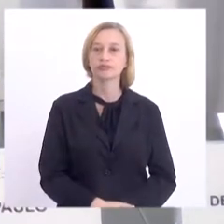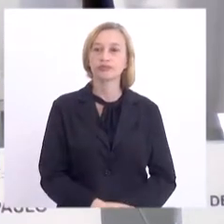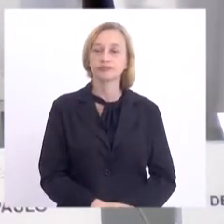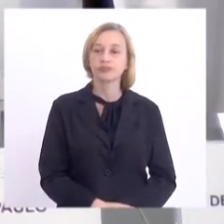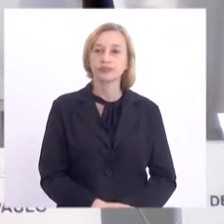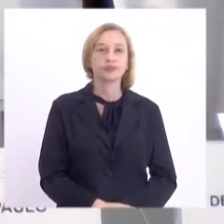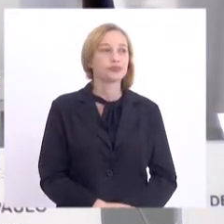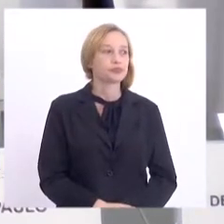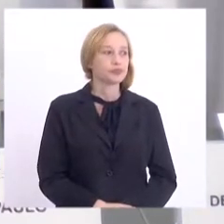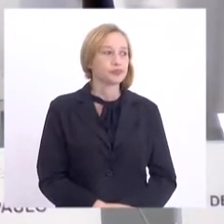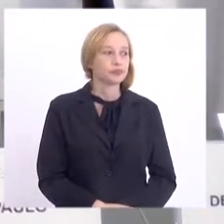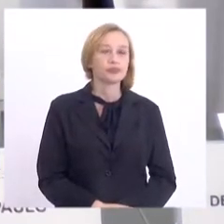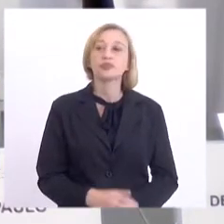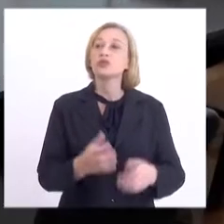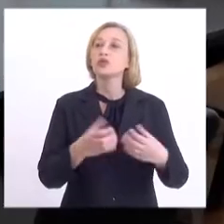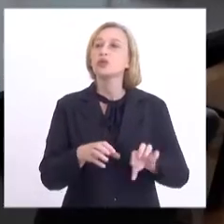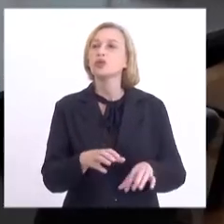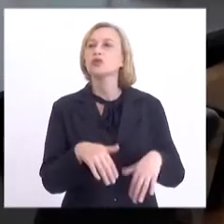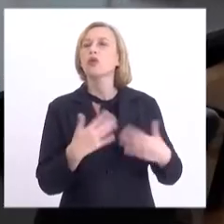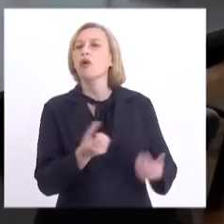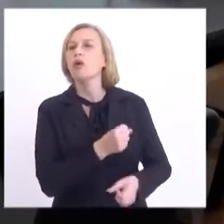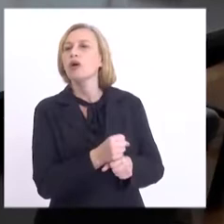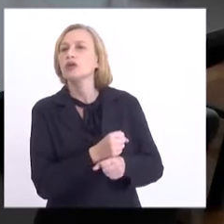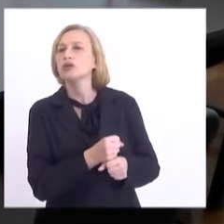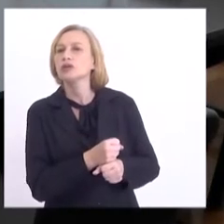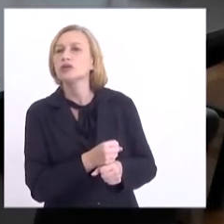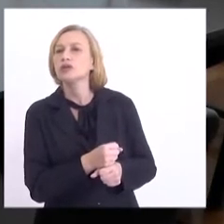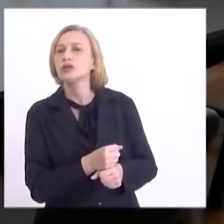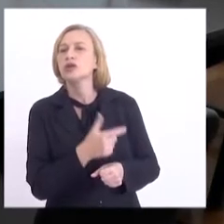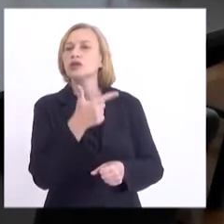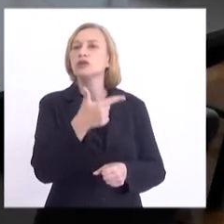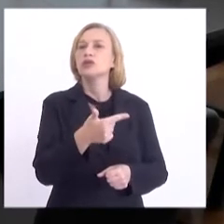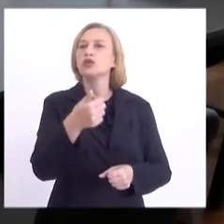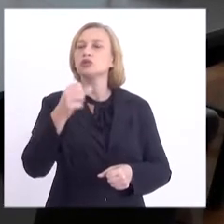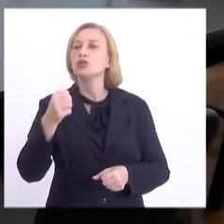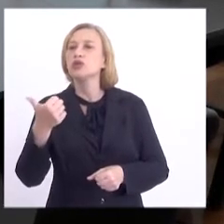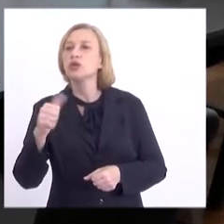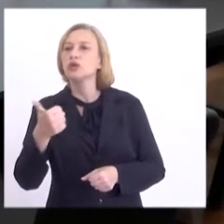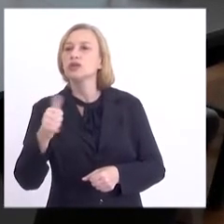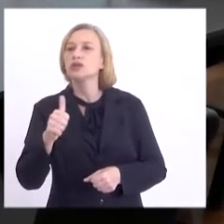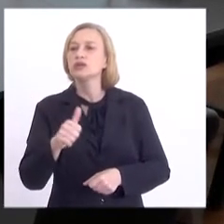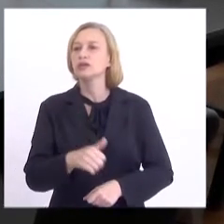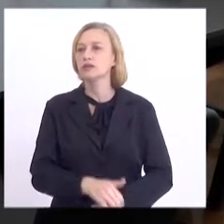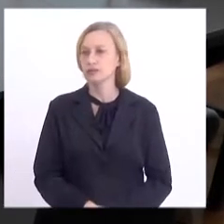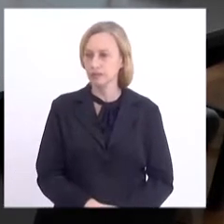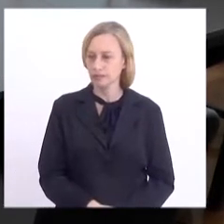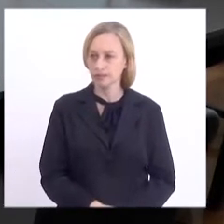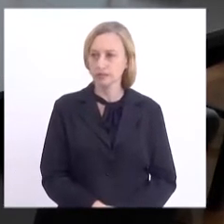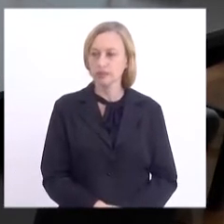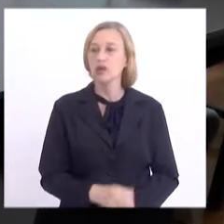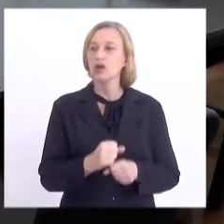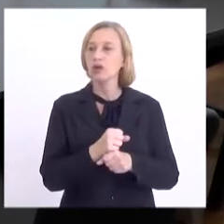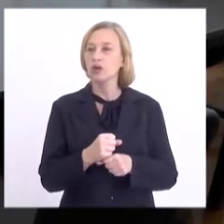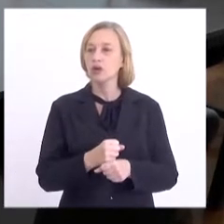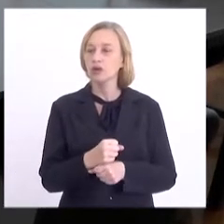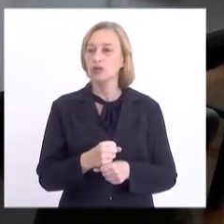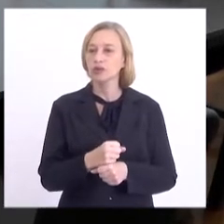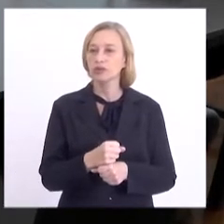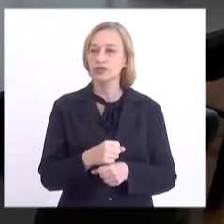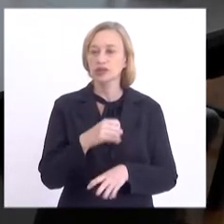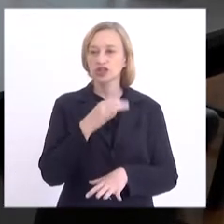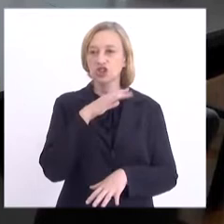já entrou no concurso de 2011 ano da grande